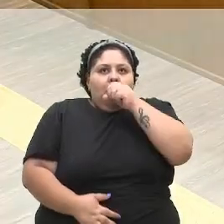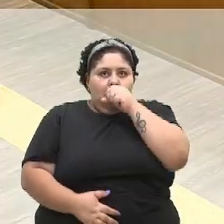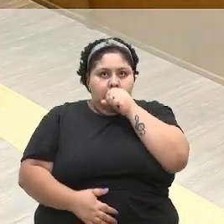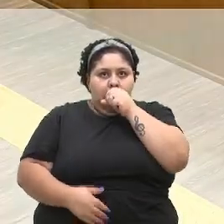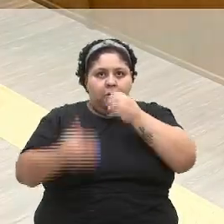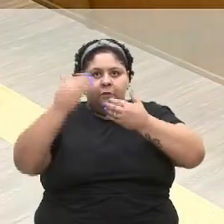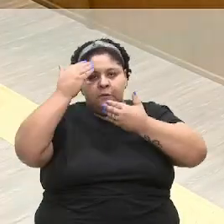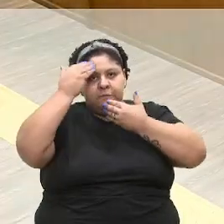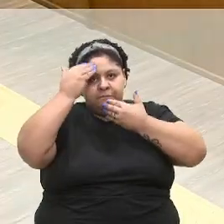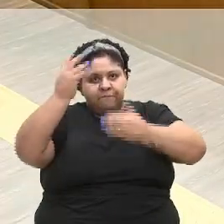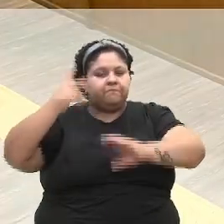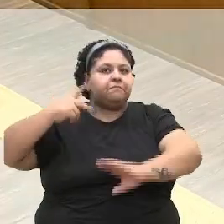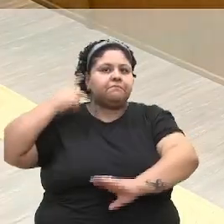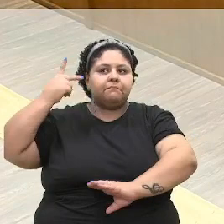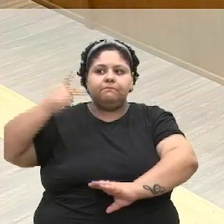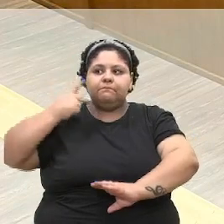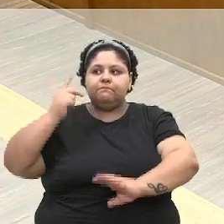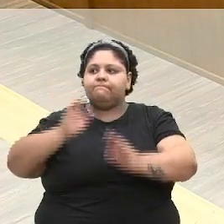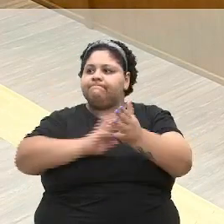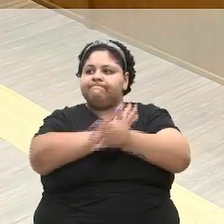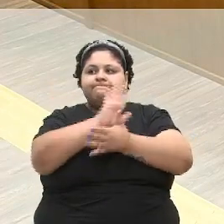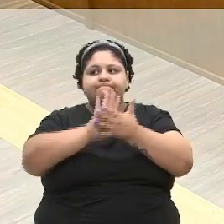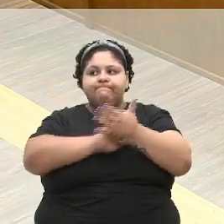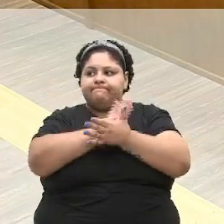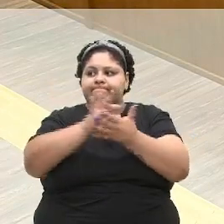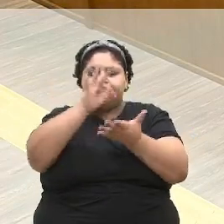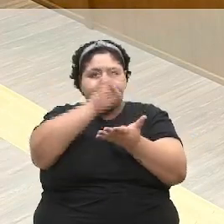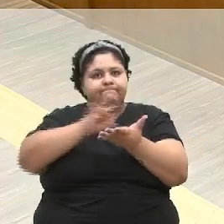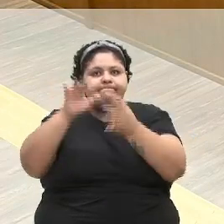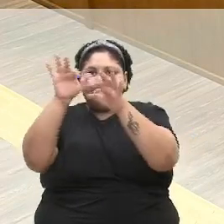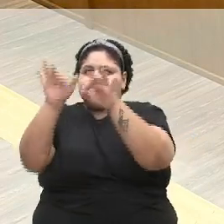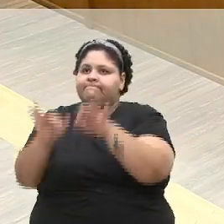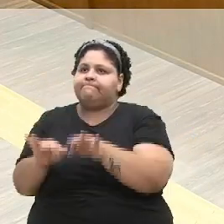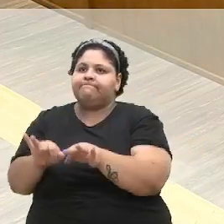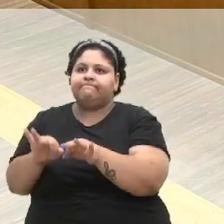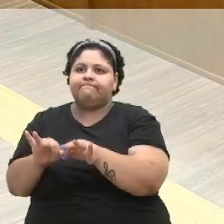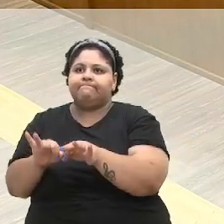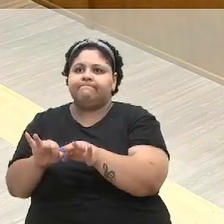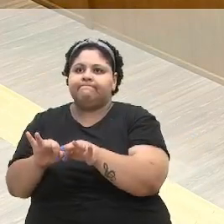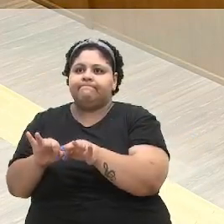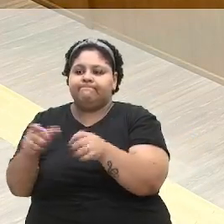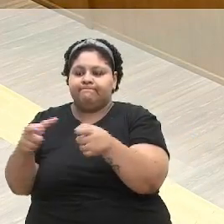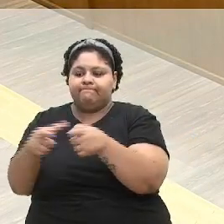Obrigada, vereador. Sem mais inscrições, encerramos então o espaço das pequenas comunicações. Agradecemos